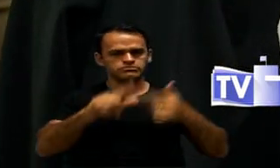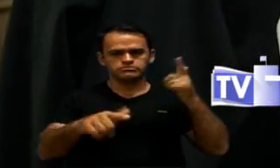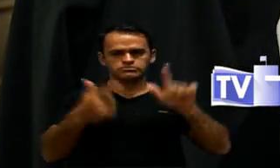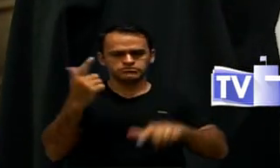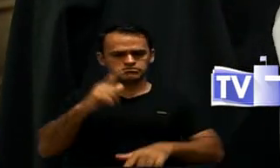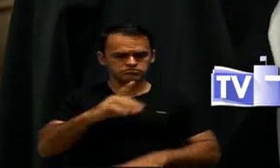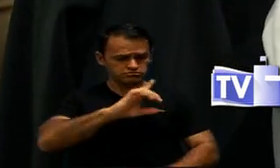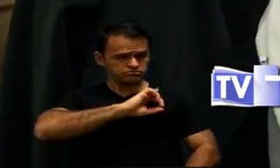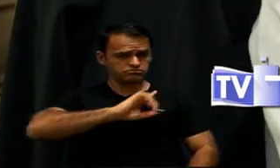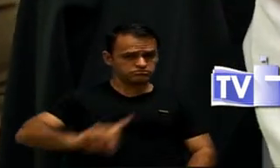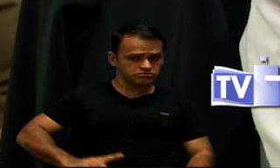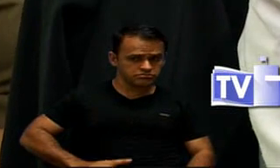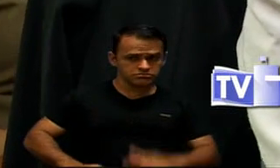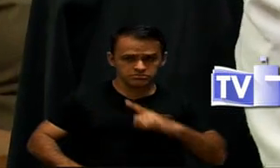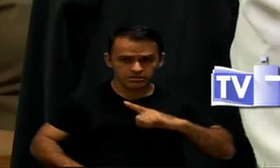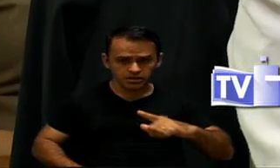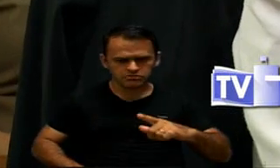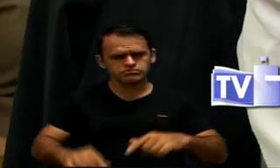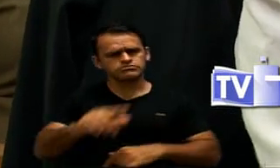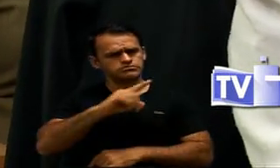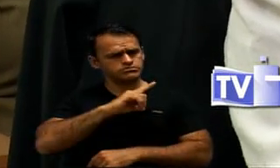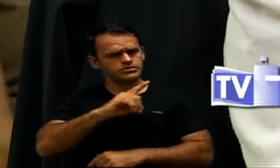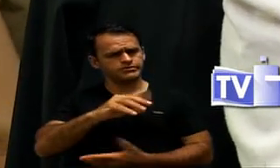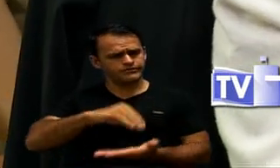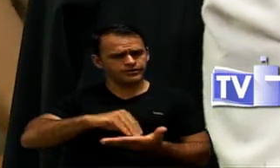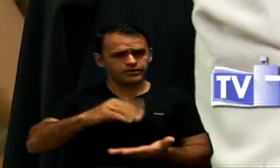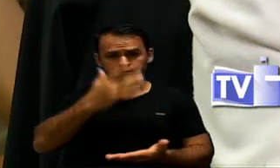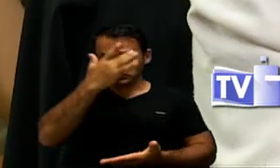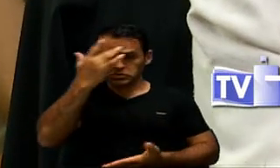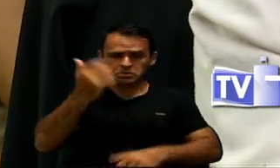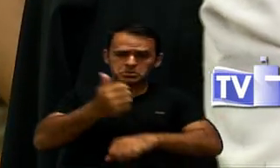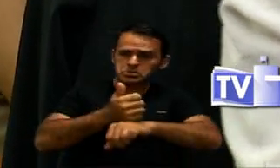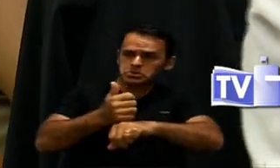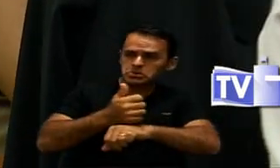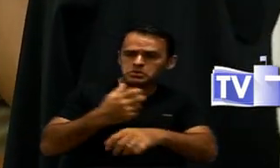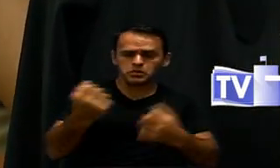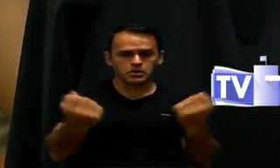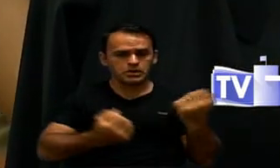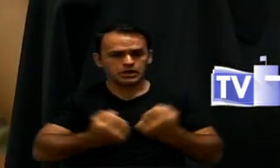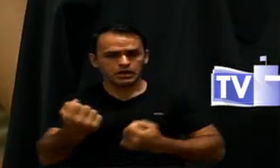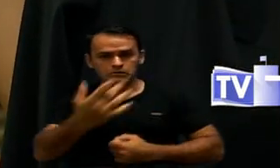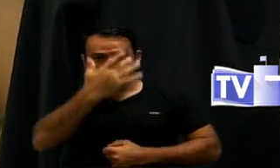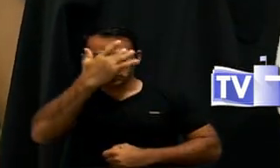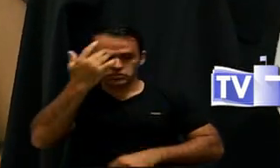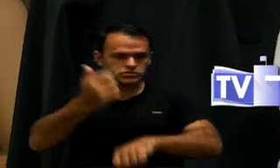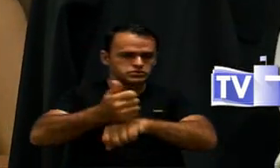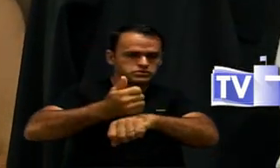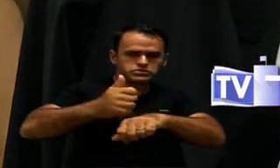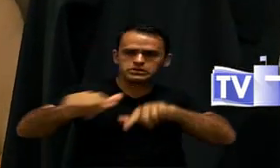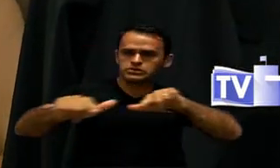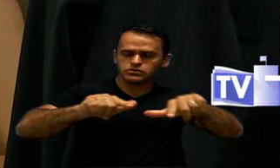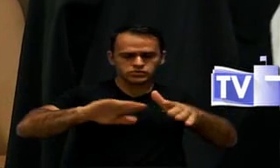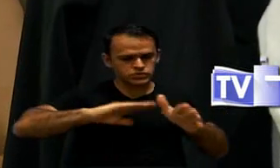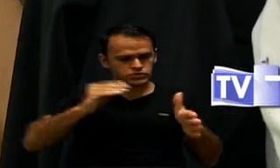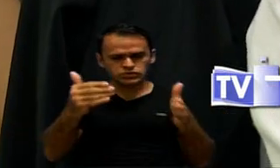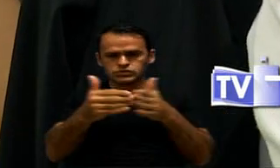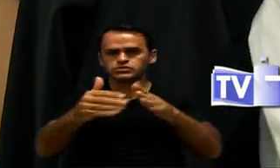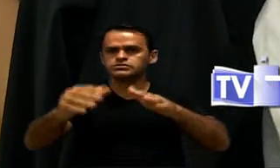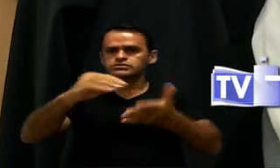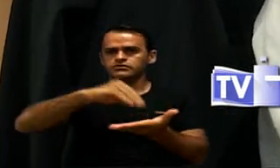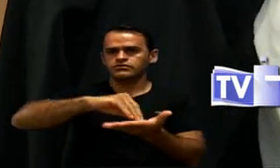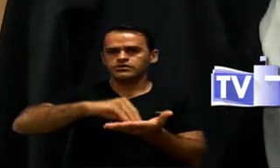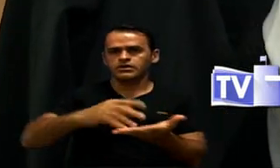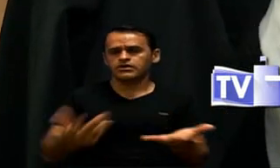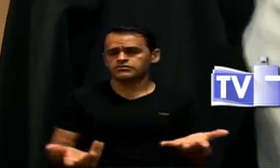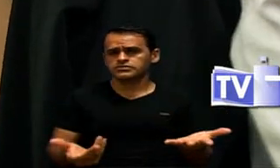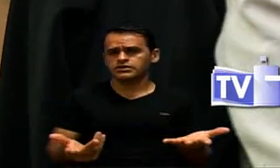da Mulher? Existe, mas também falta pessoal, falta viatura, falta gente, falta tudo. Né? Então, o que adianta